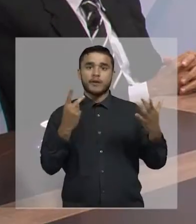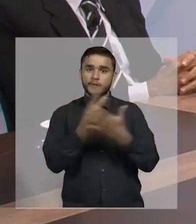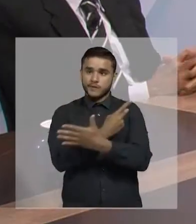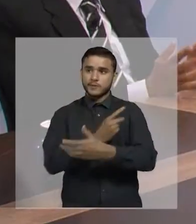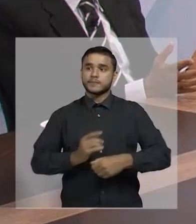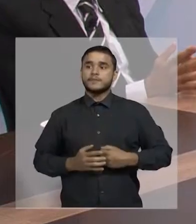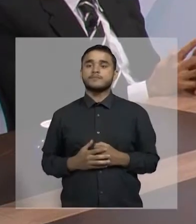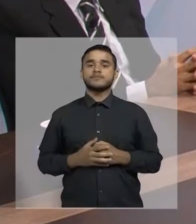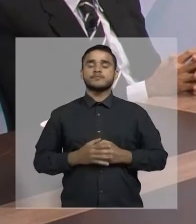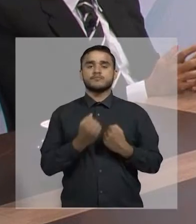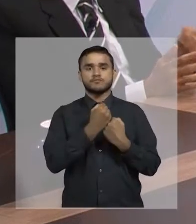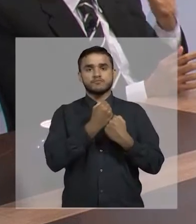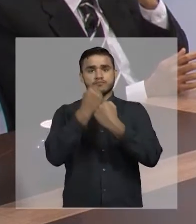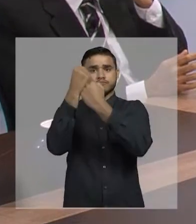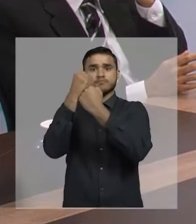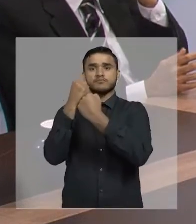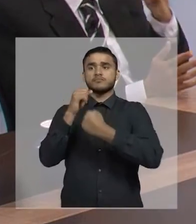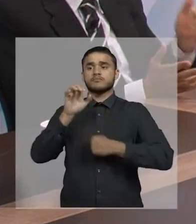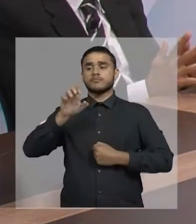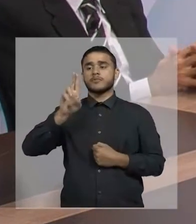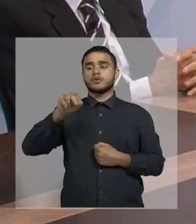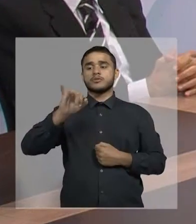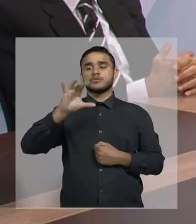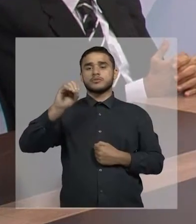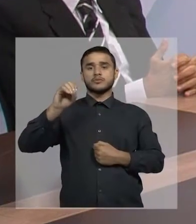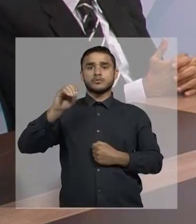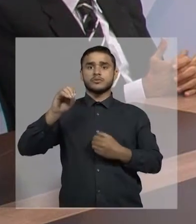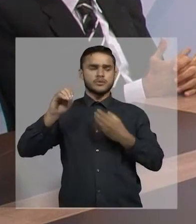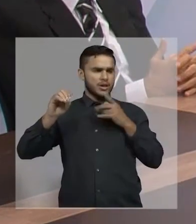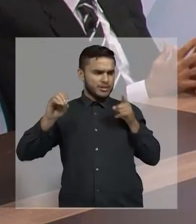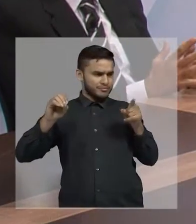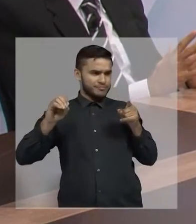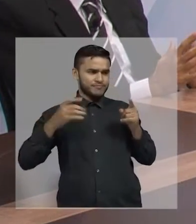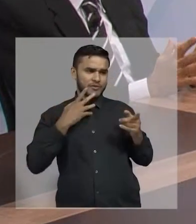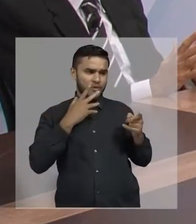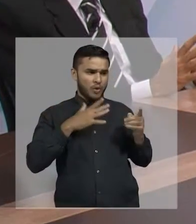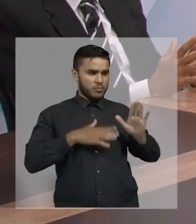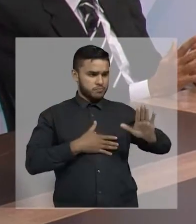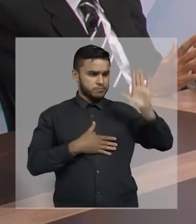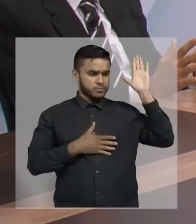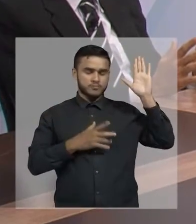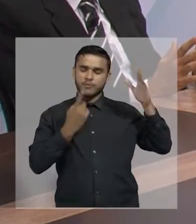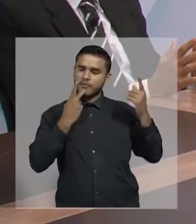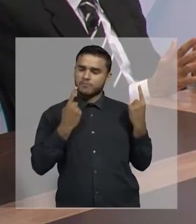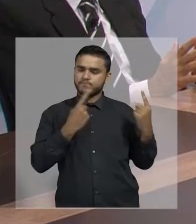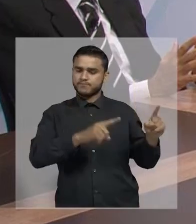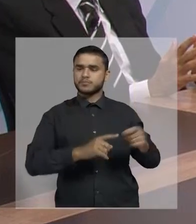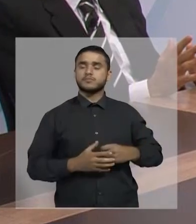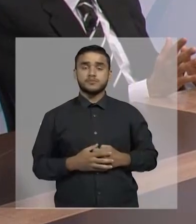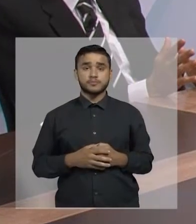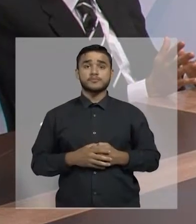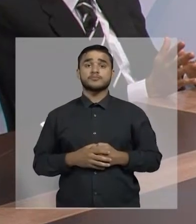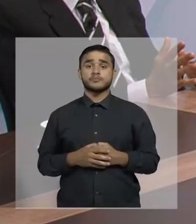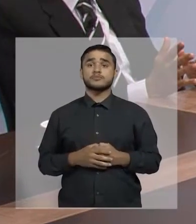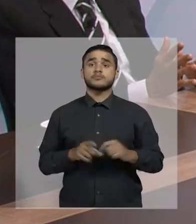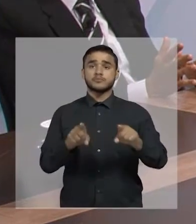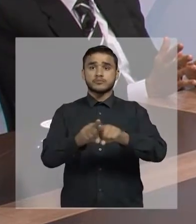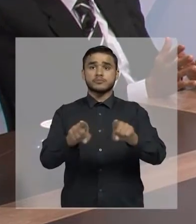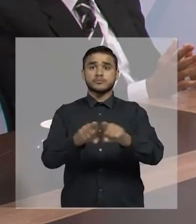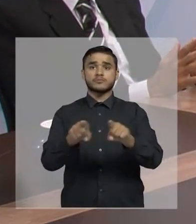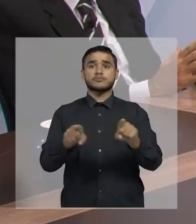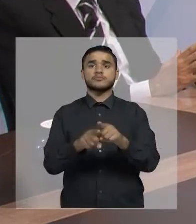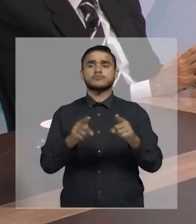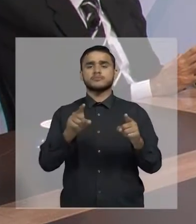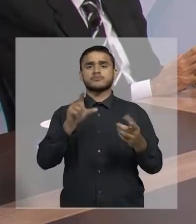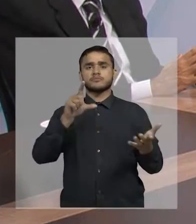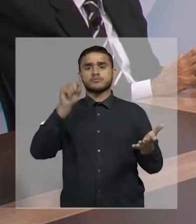Eunício, inclusive, a candidatura natural do próprio partido. E também não me parece que na escolha entre